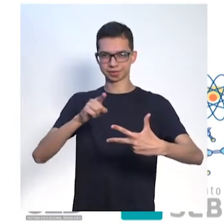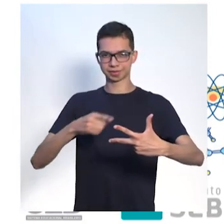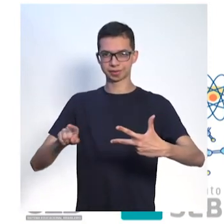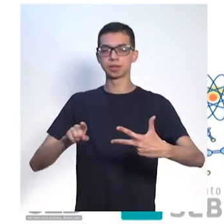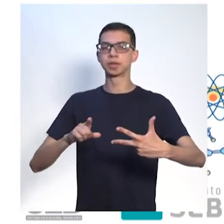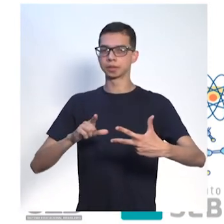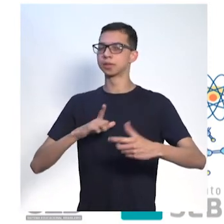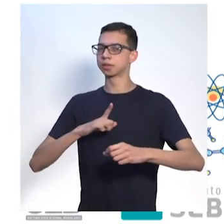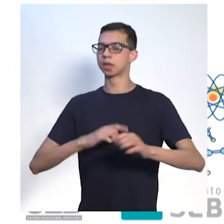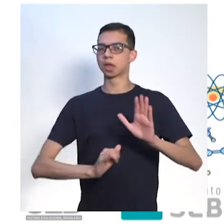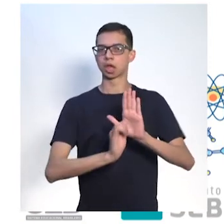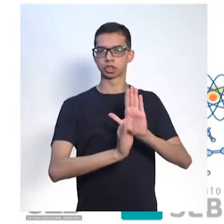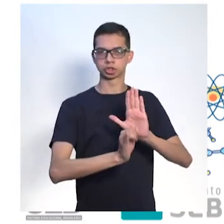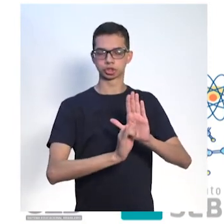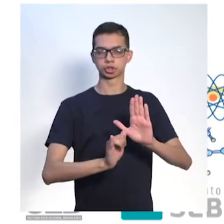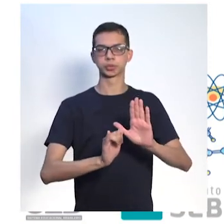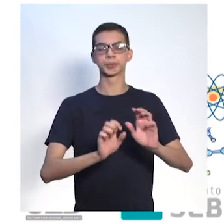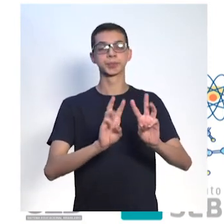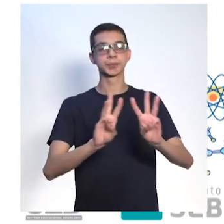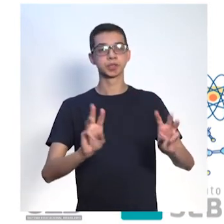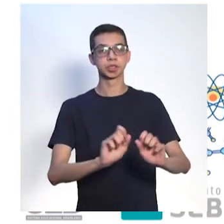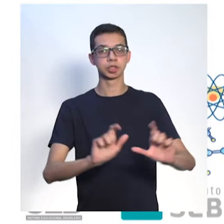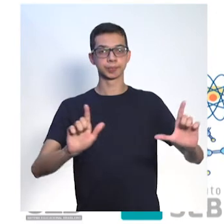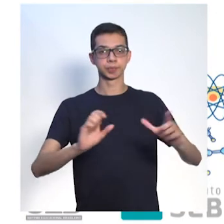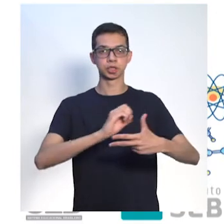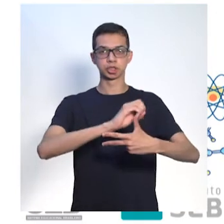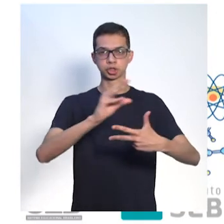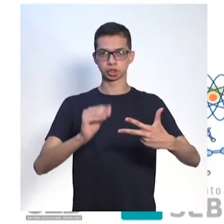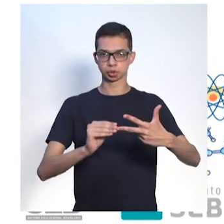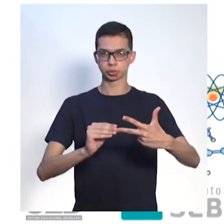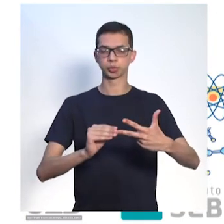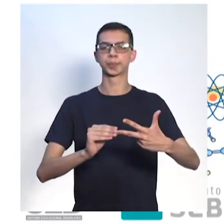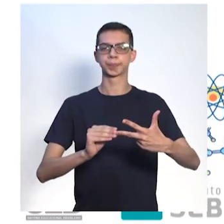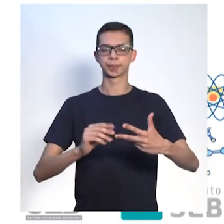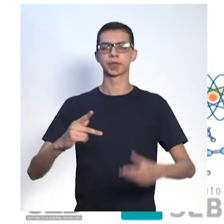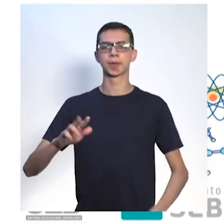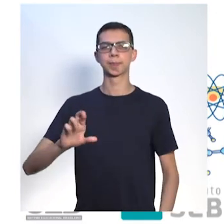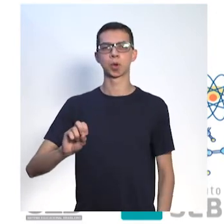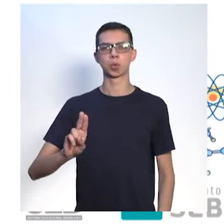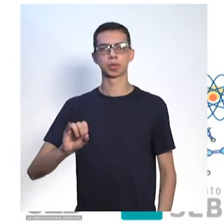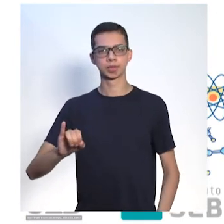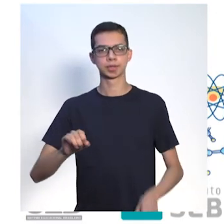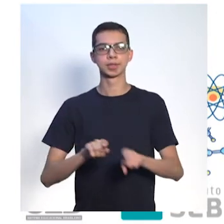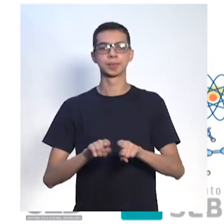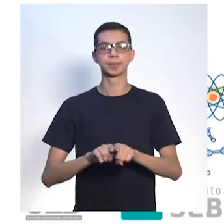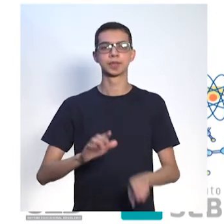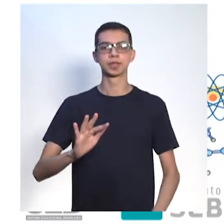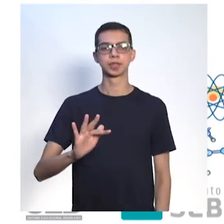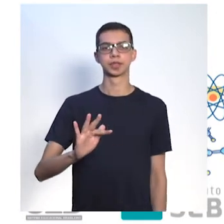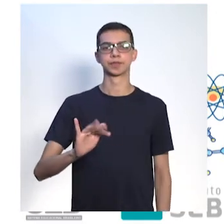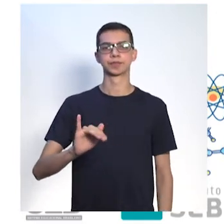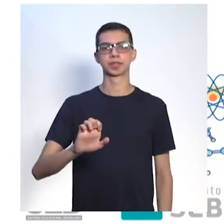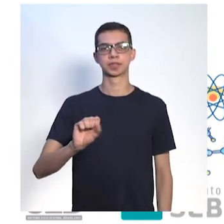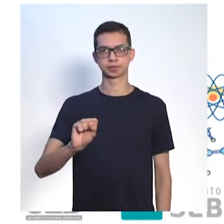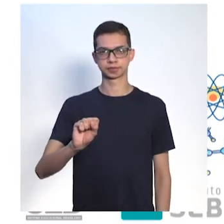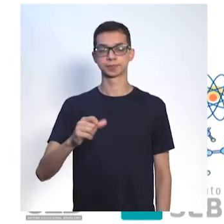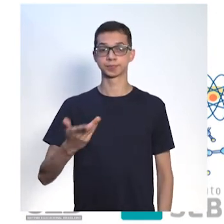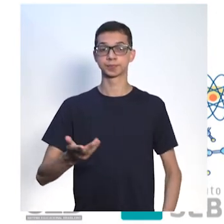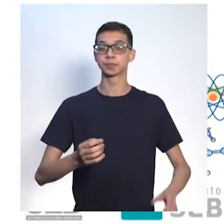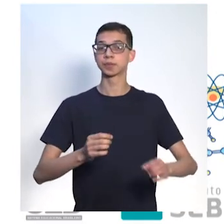O edital do SISU, edital do ProUni e o edital do FIES. Esse edital não